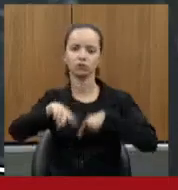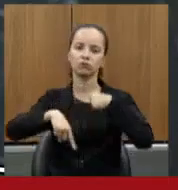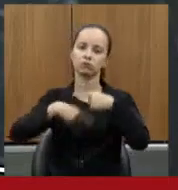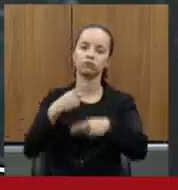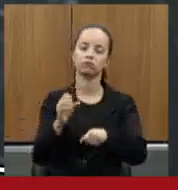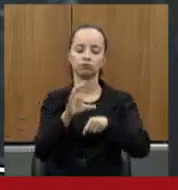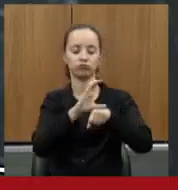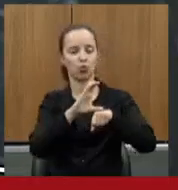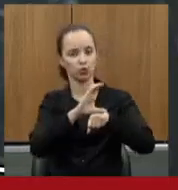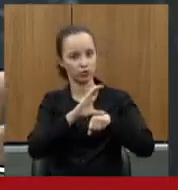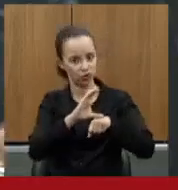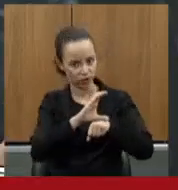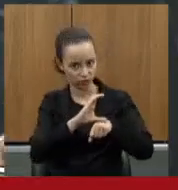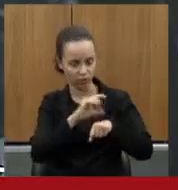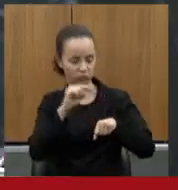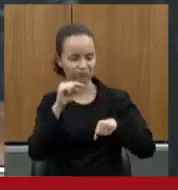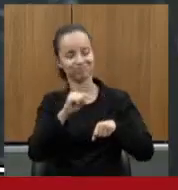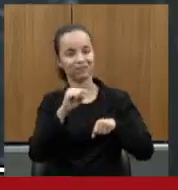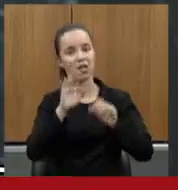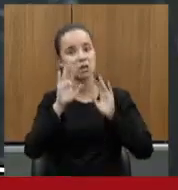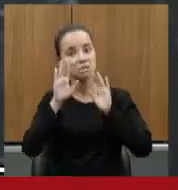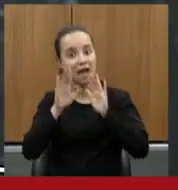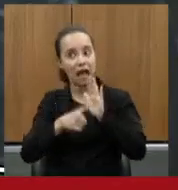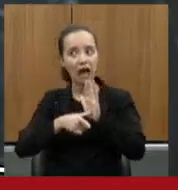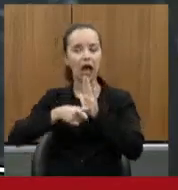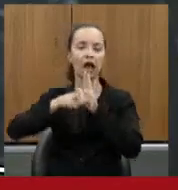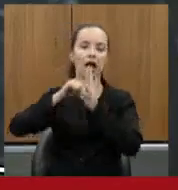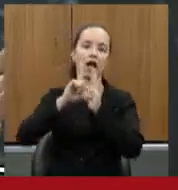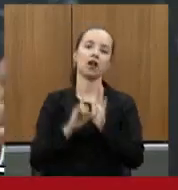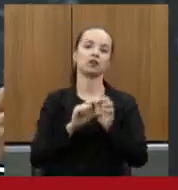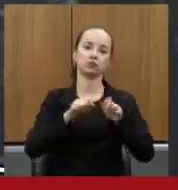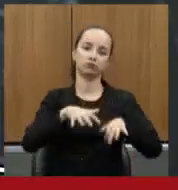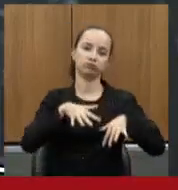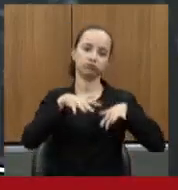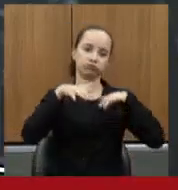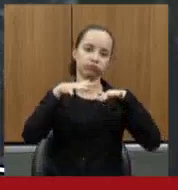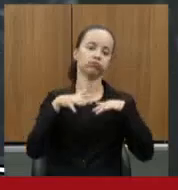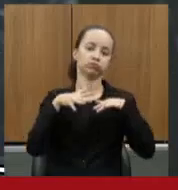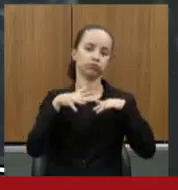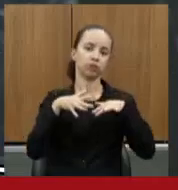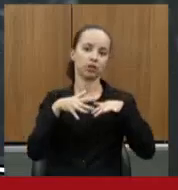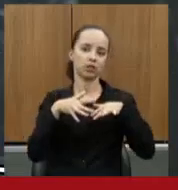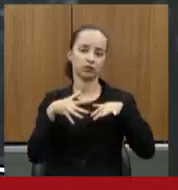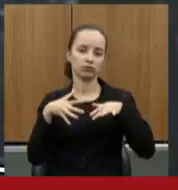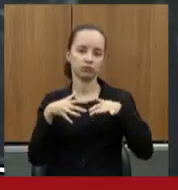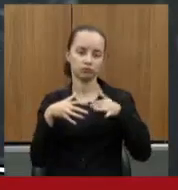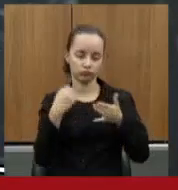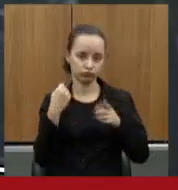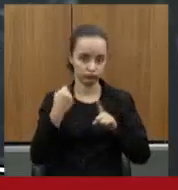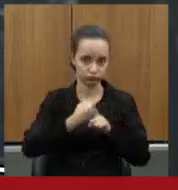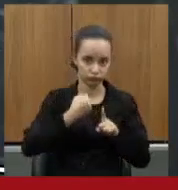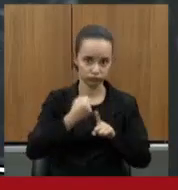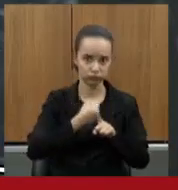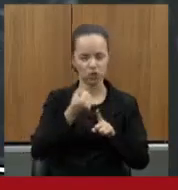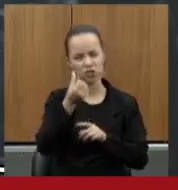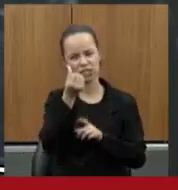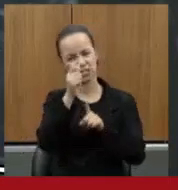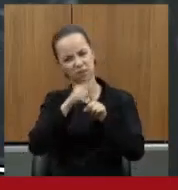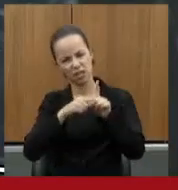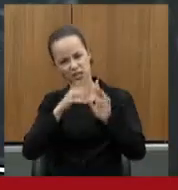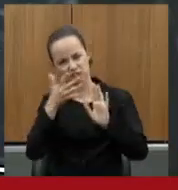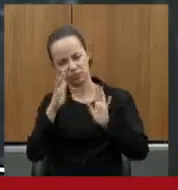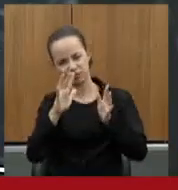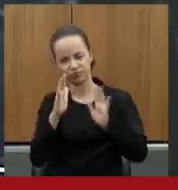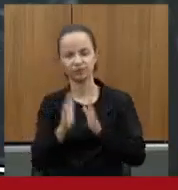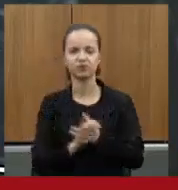na verdade, foi fruto do trabalho da Assembleia Nacional Constituinte, que durou perto de 6 meses. A Constituinte,